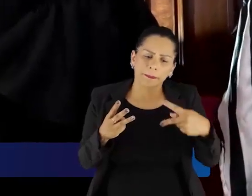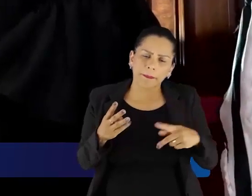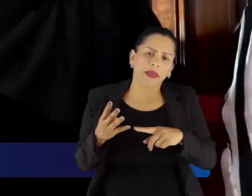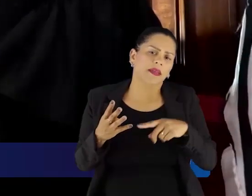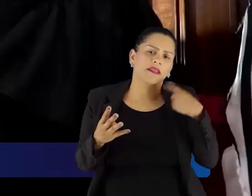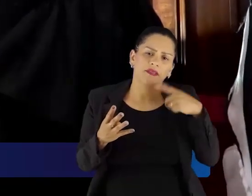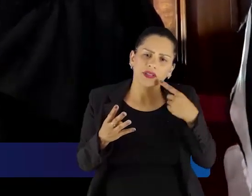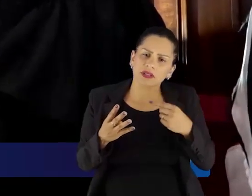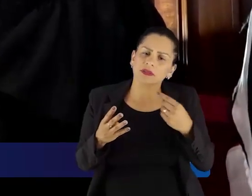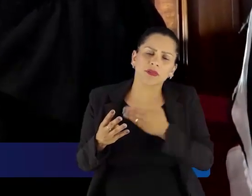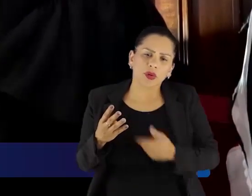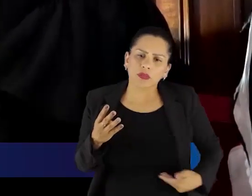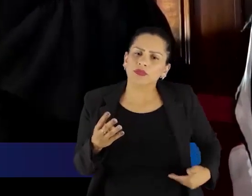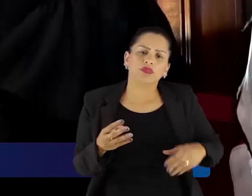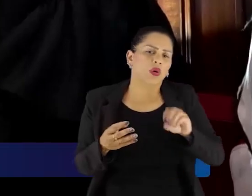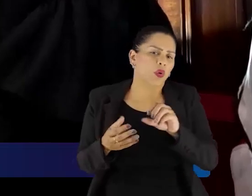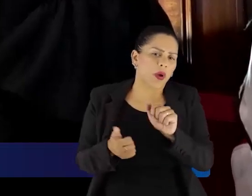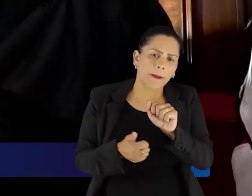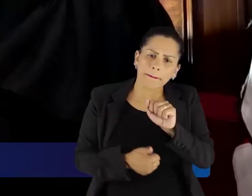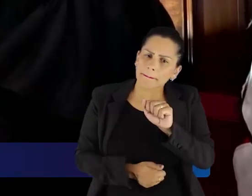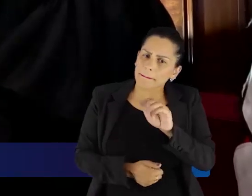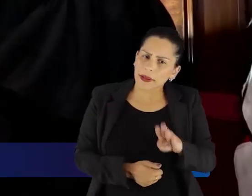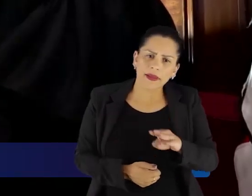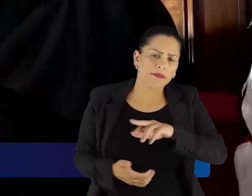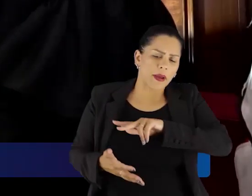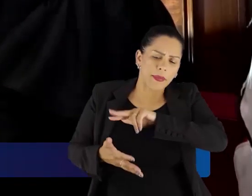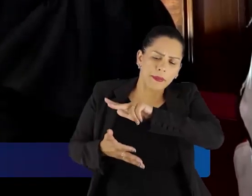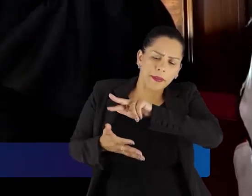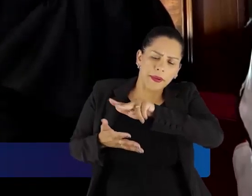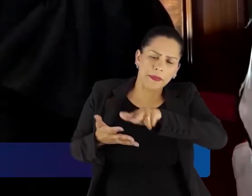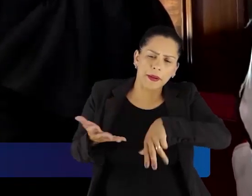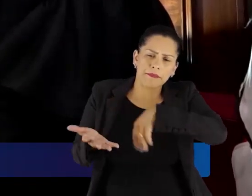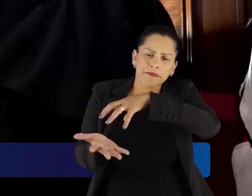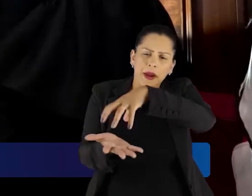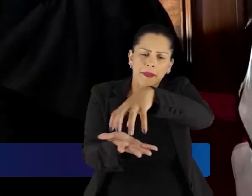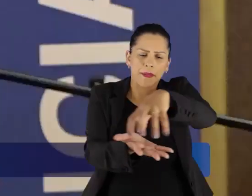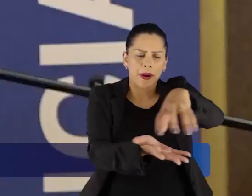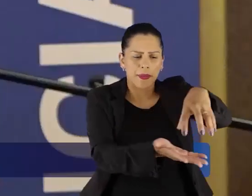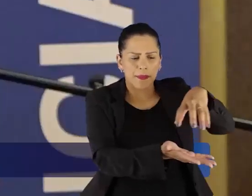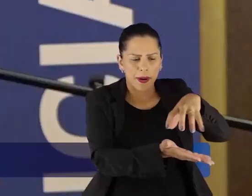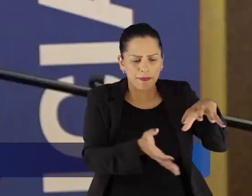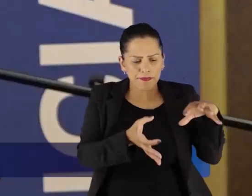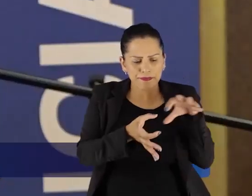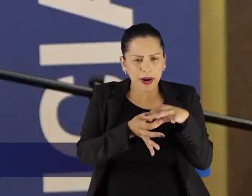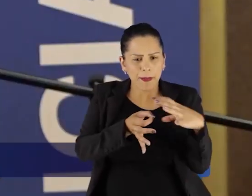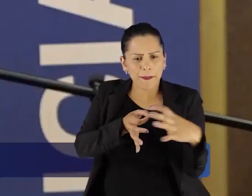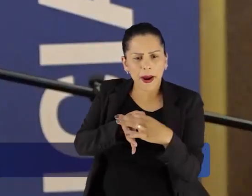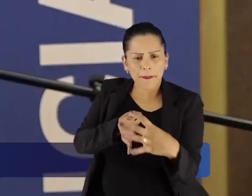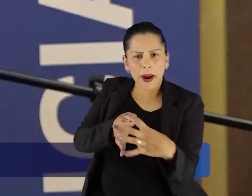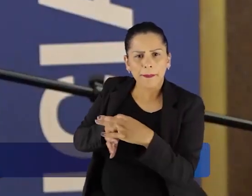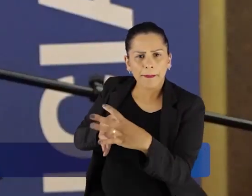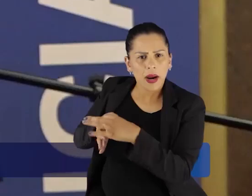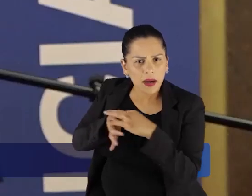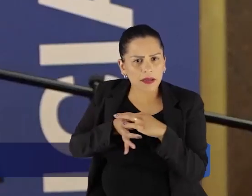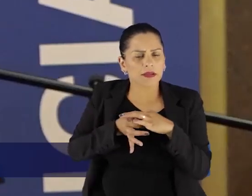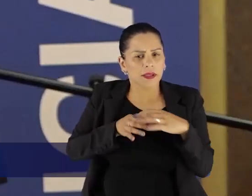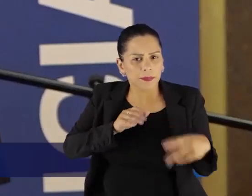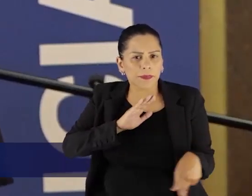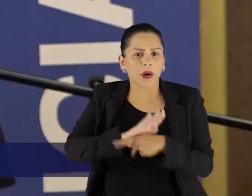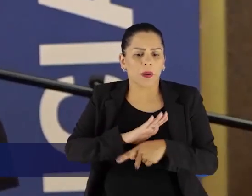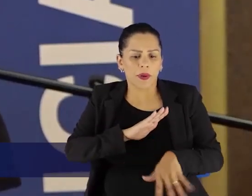Defensoria Pública os advogados do Brasil e todas as instituições estão ligadas às a